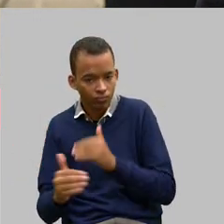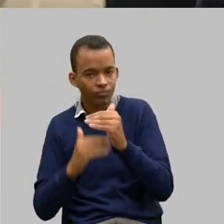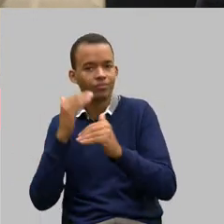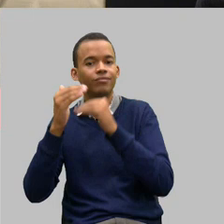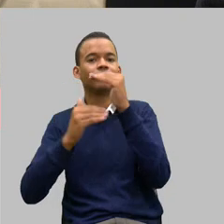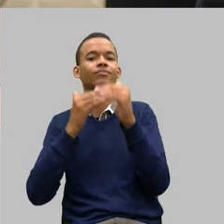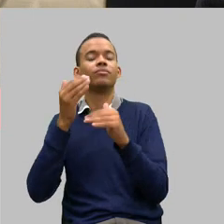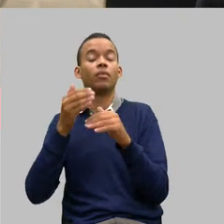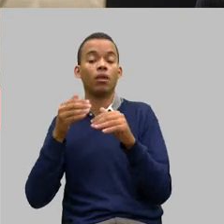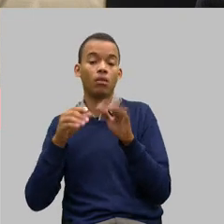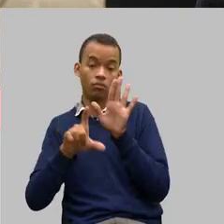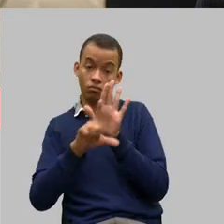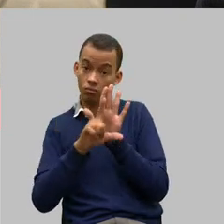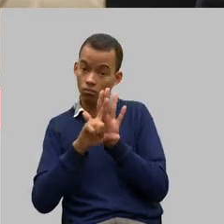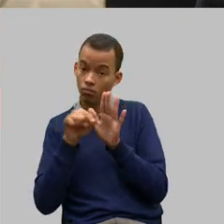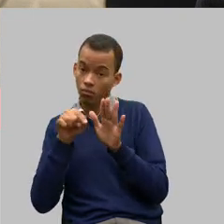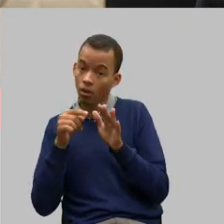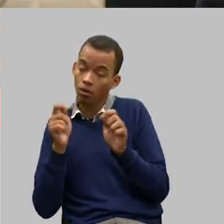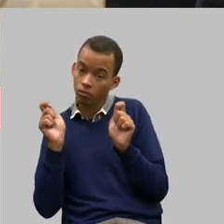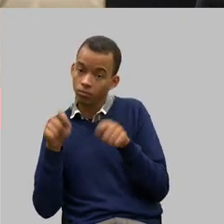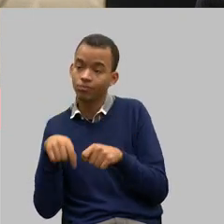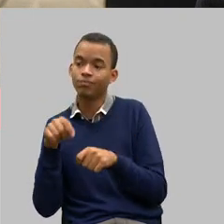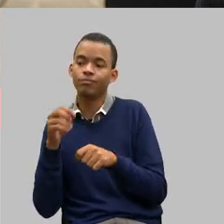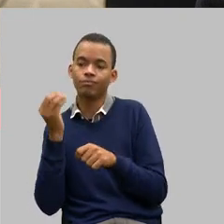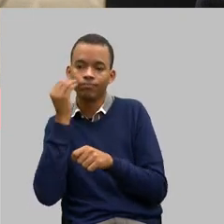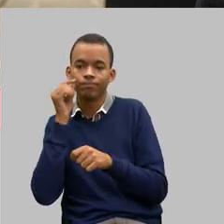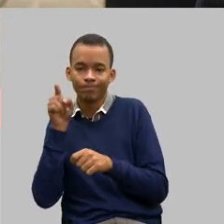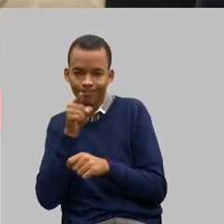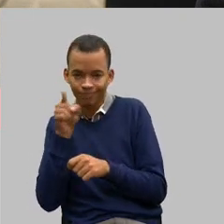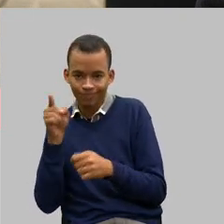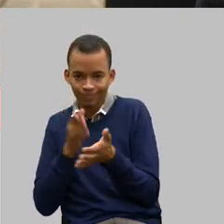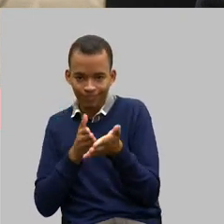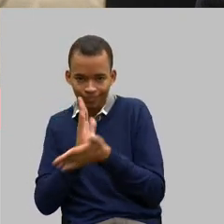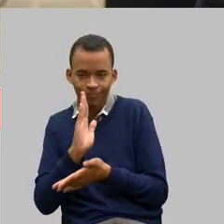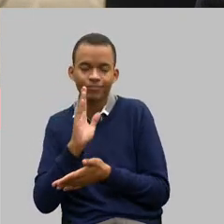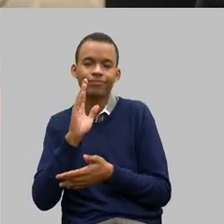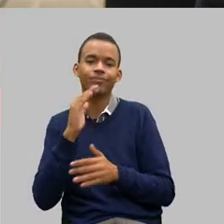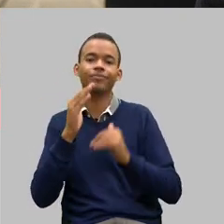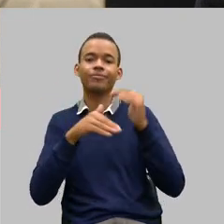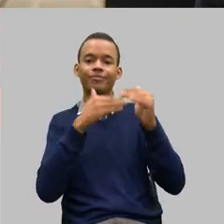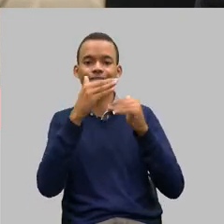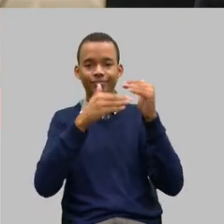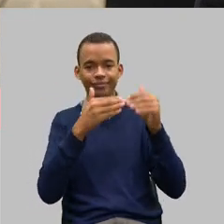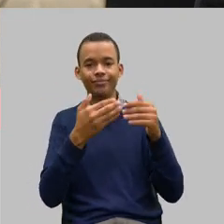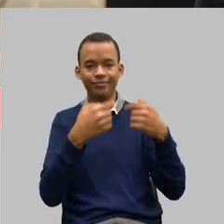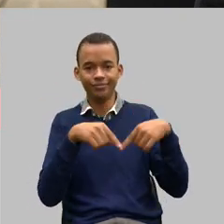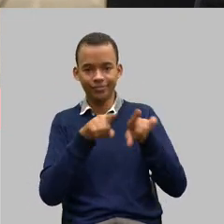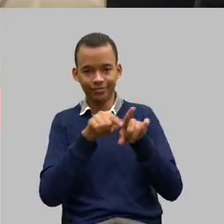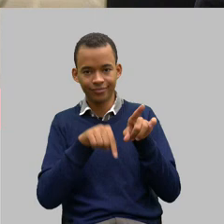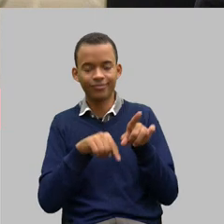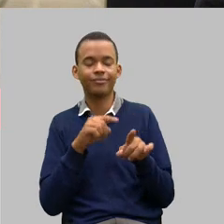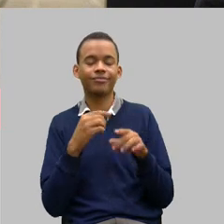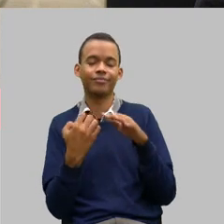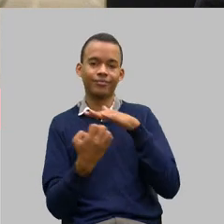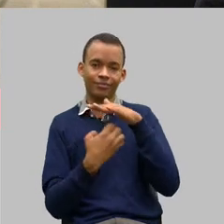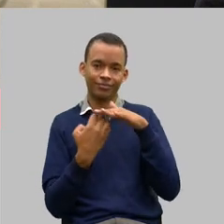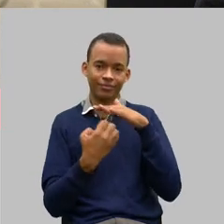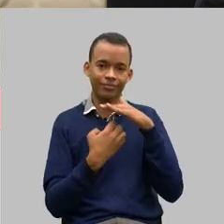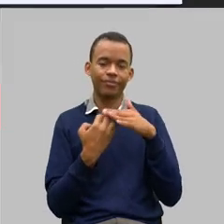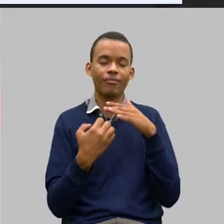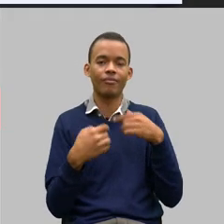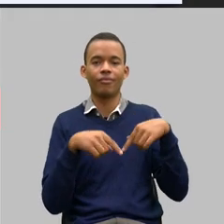na aprovação da Lei do plano de desenvolvimento urbano integrado da região metropolitana que trata das 12 funções públicas então é